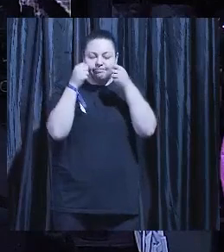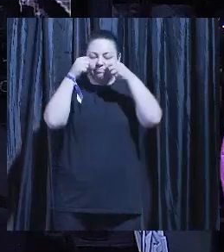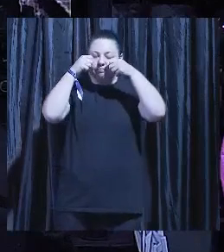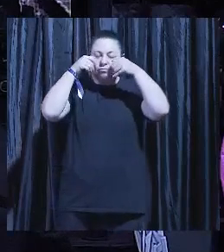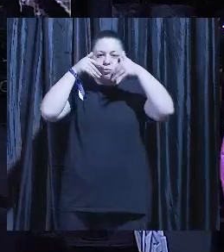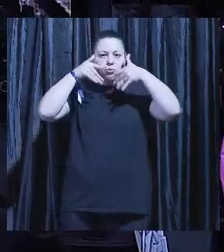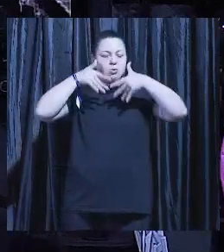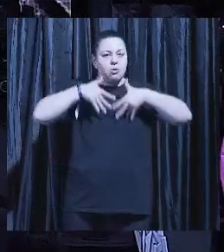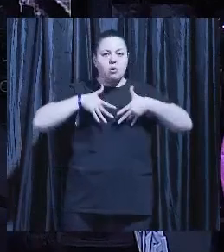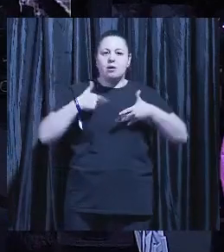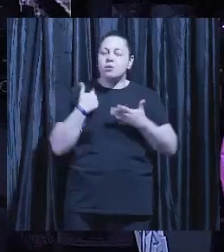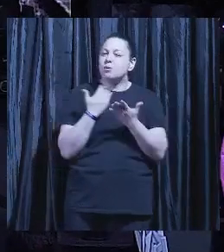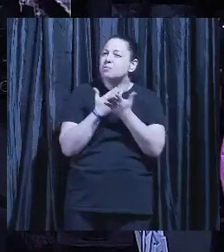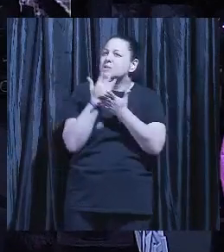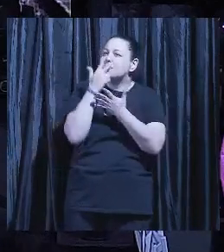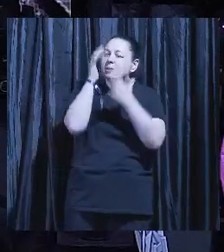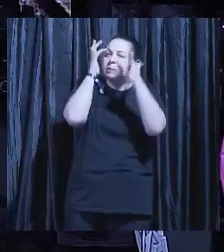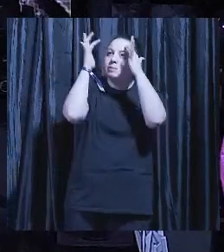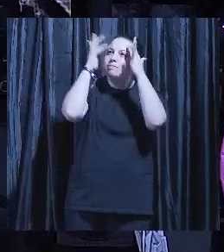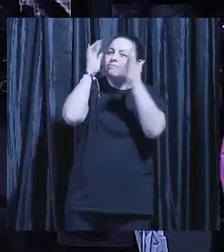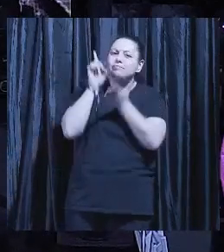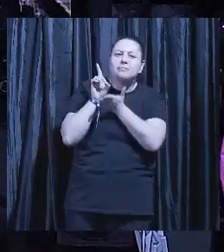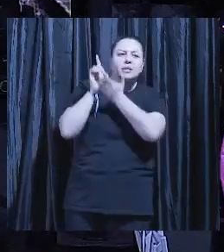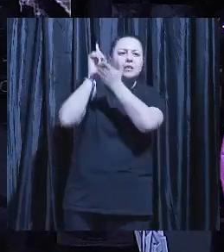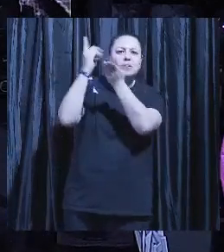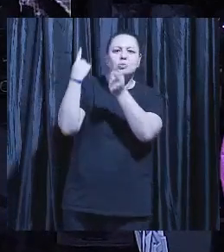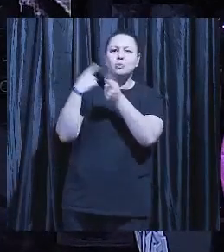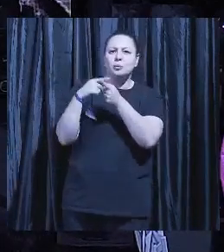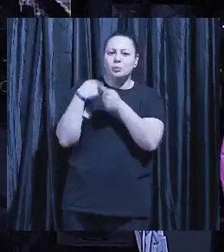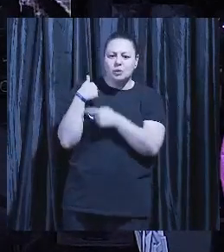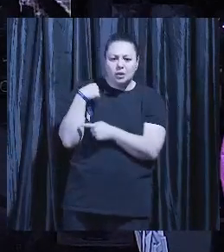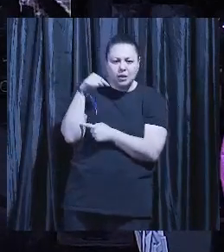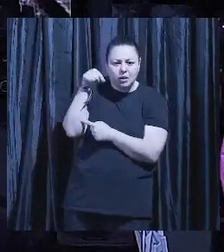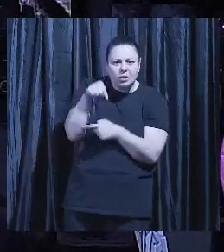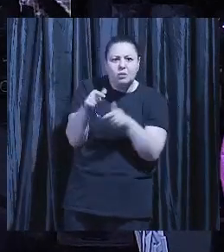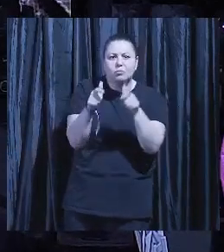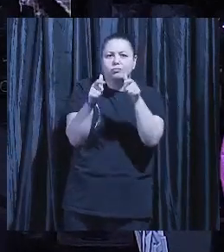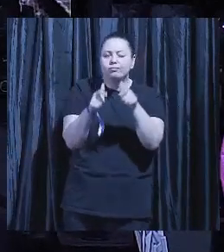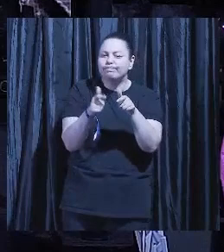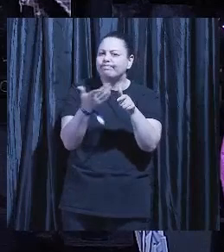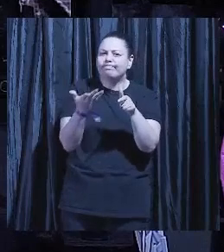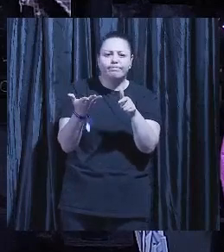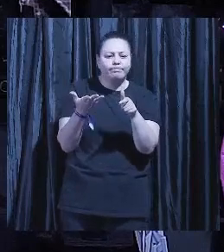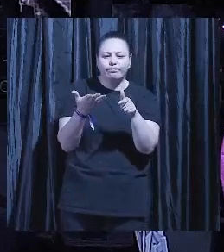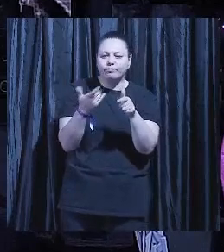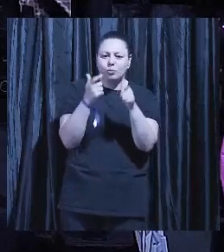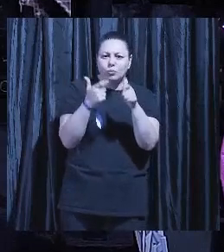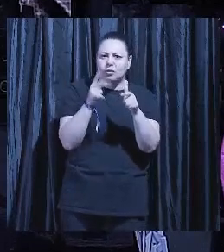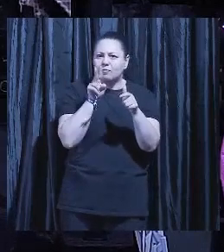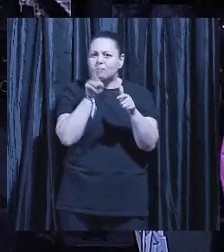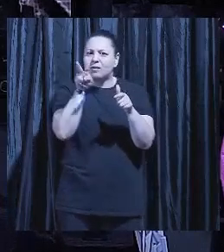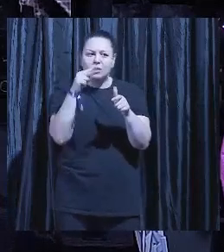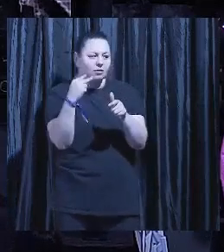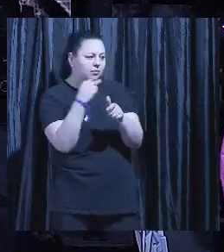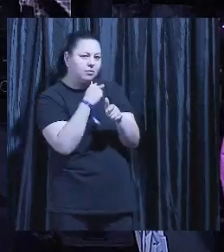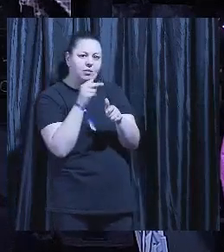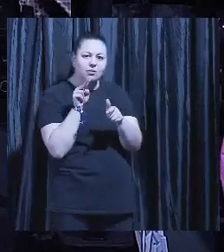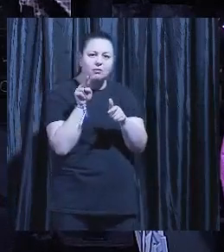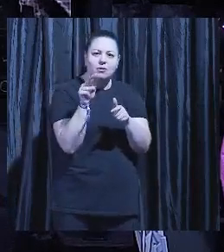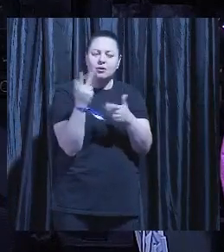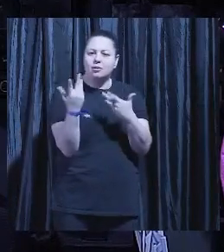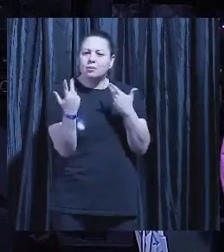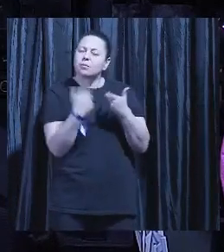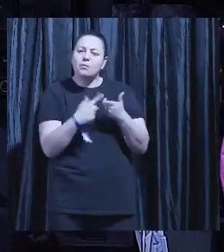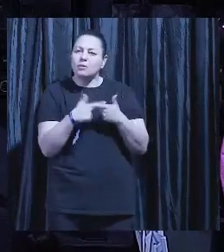a perguntar para Deus mesmo, por que eu estava sendo colocada naquele lugar, para enxergar tudo aquilo.